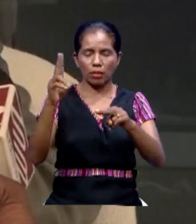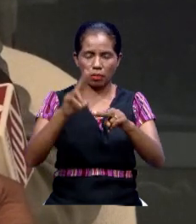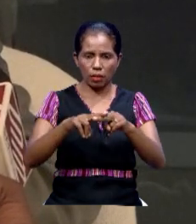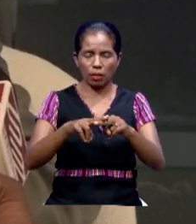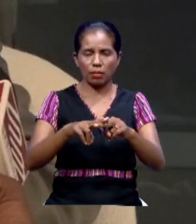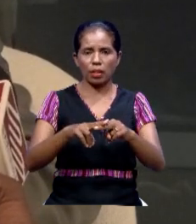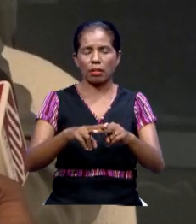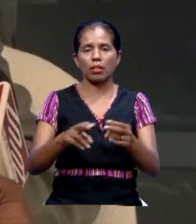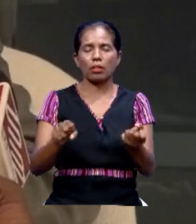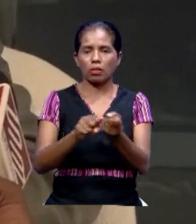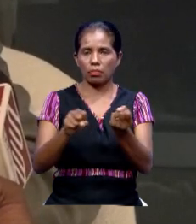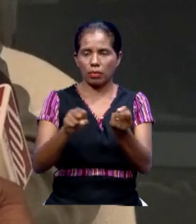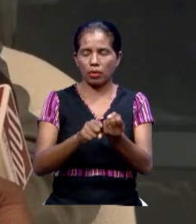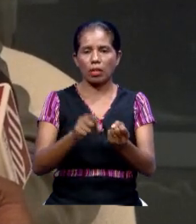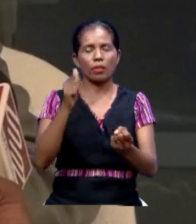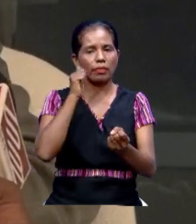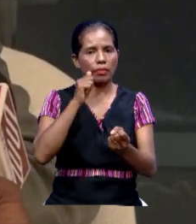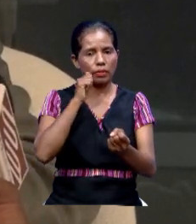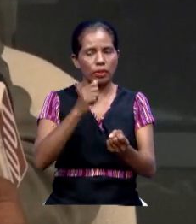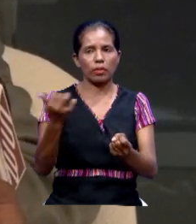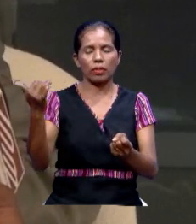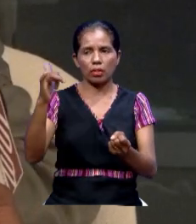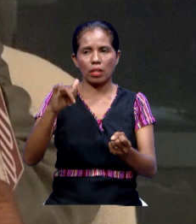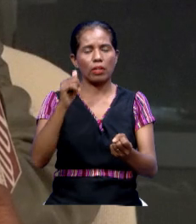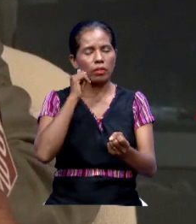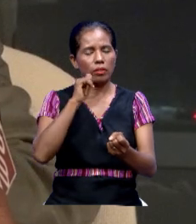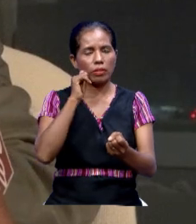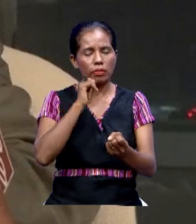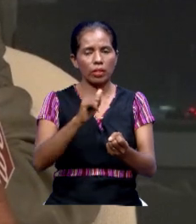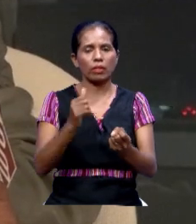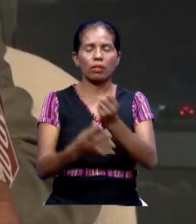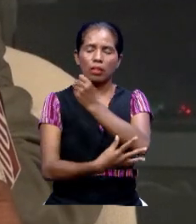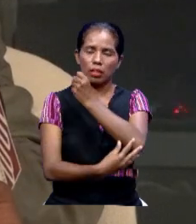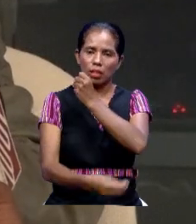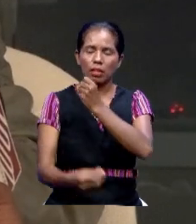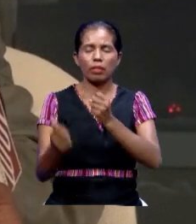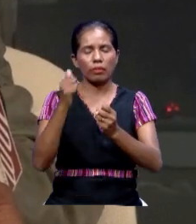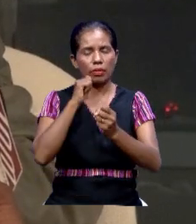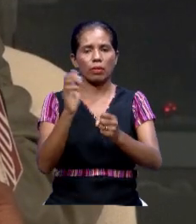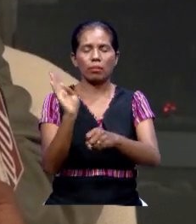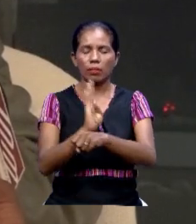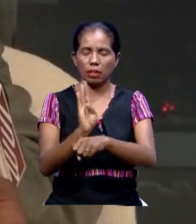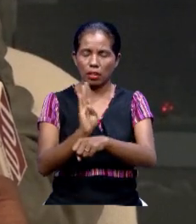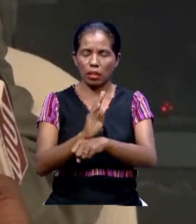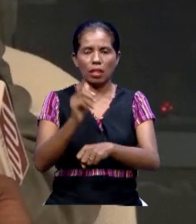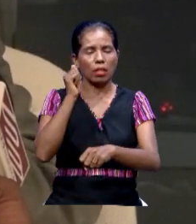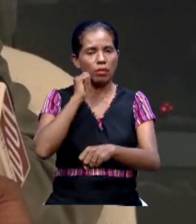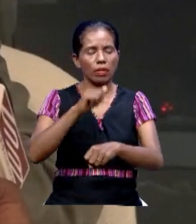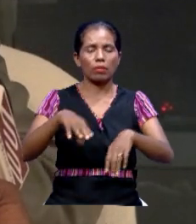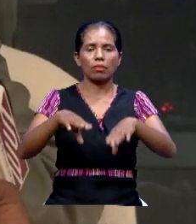apoio para feto cira, feto kiak cira, feto fila lima cira, feto befan, sassan e